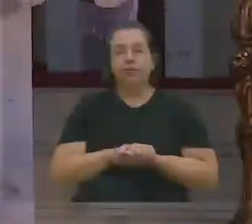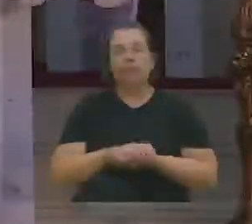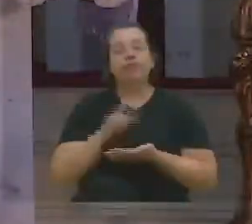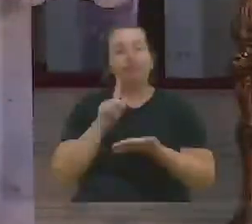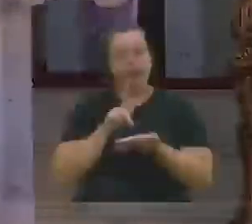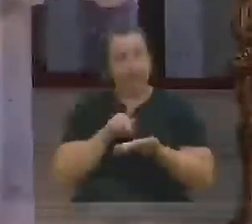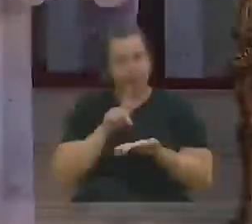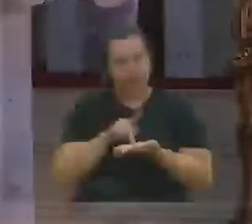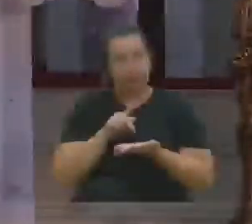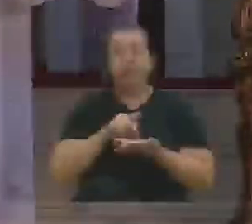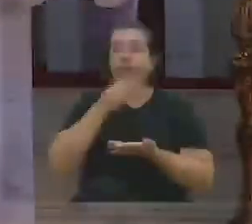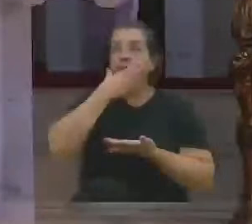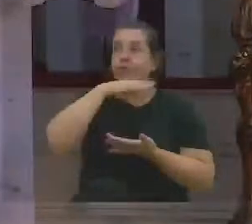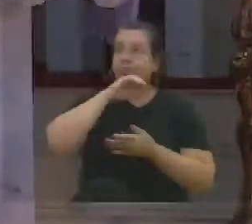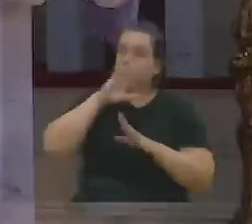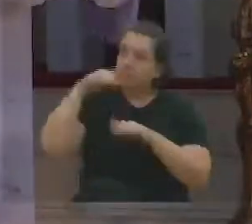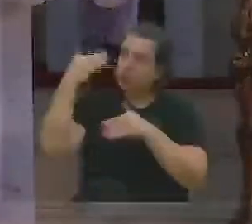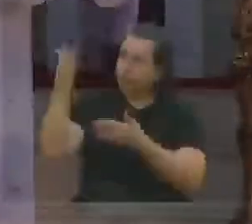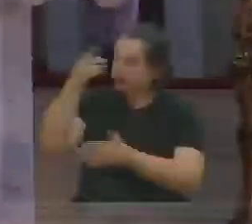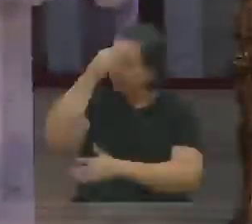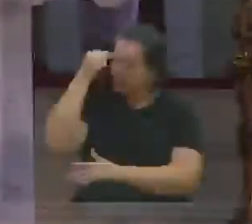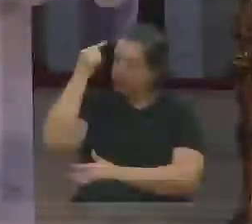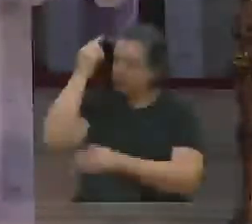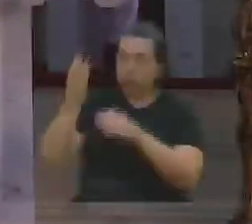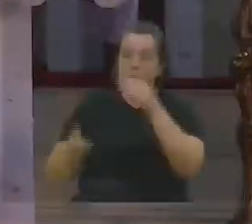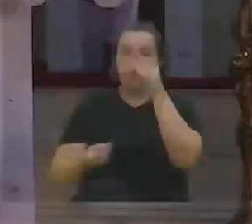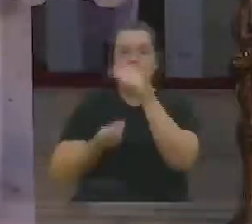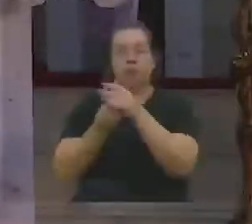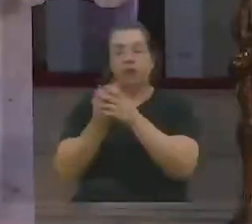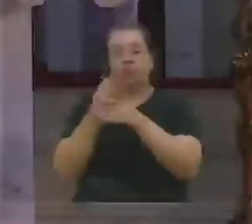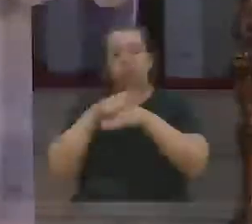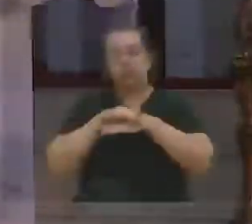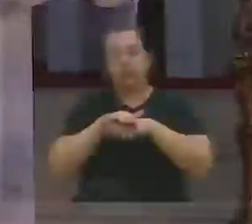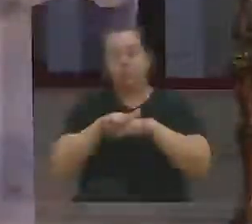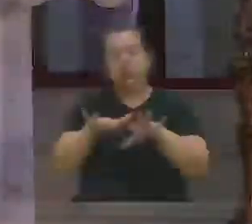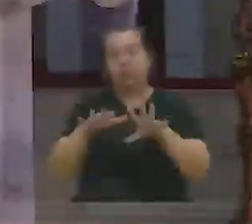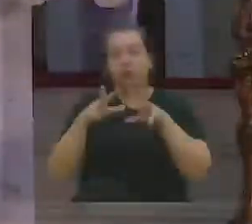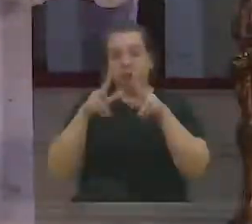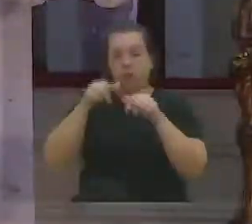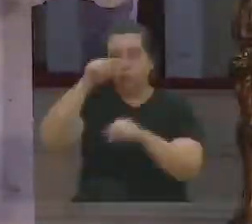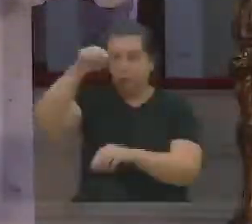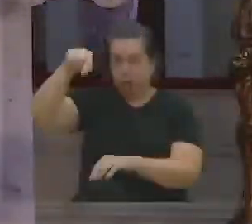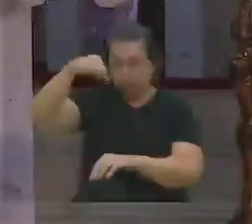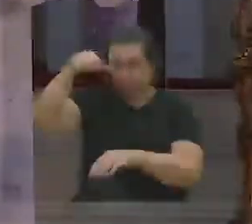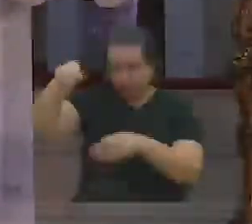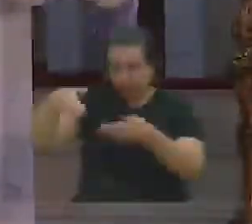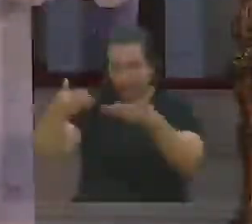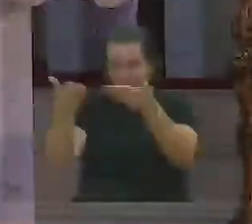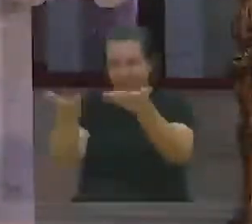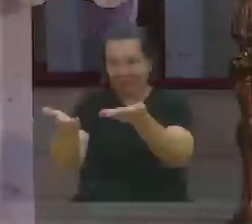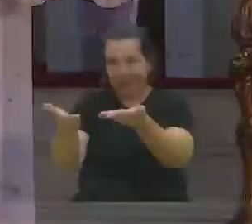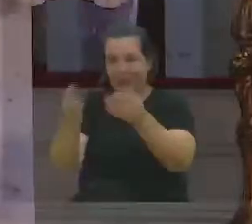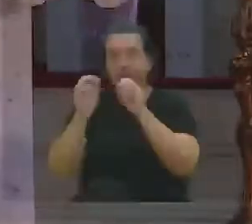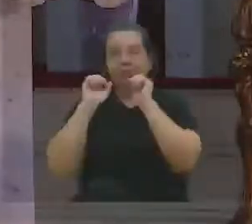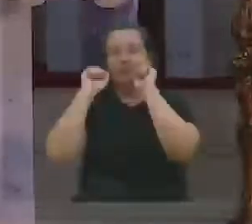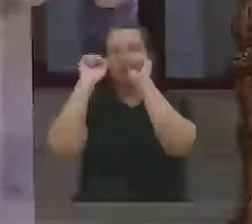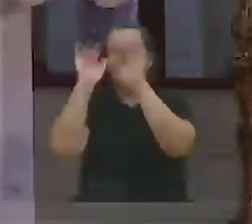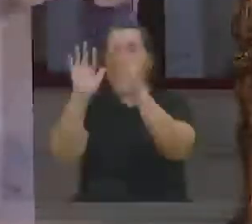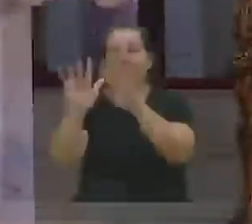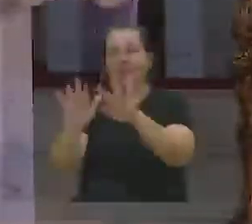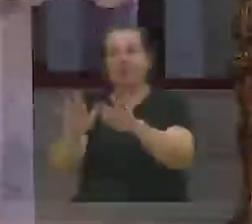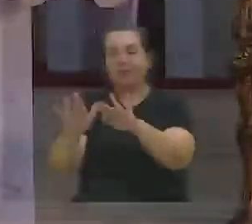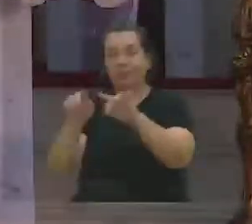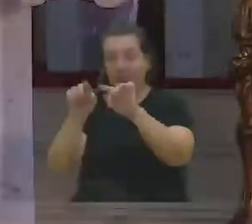Na verdade, ó Pai, vós sois santo e fonte de toda santidade. Santificai, pois, estas